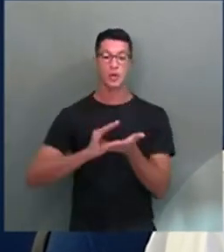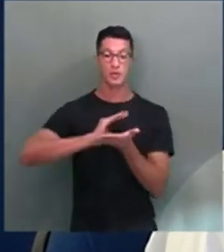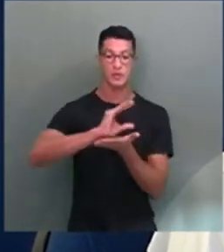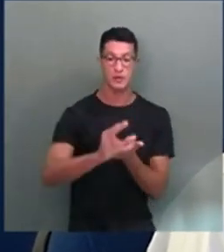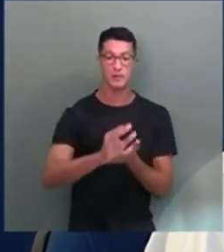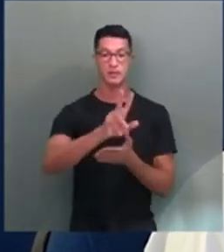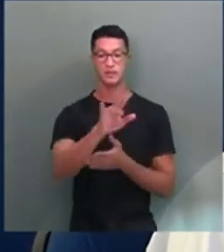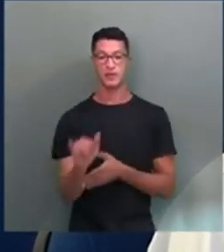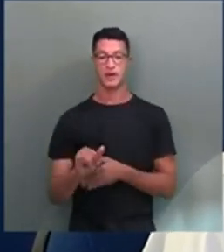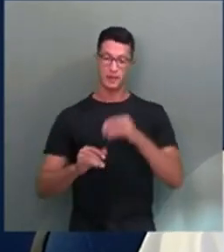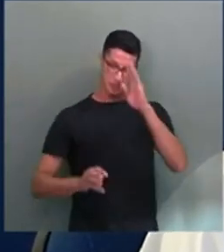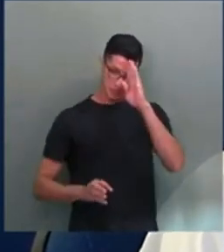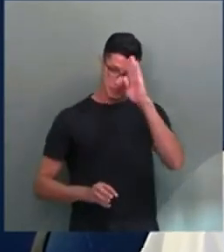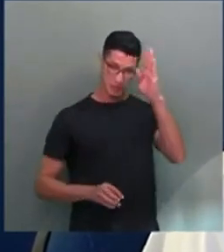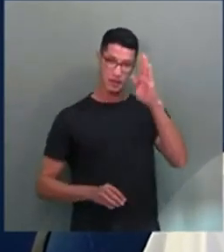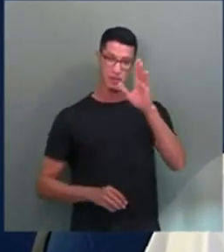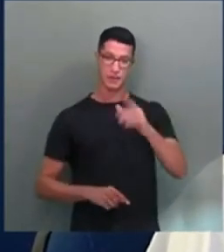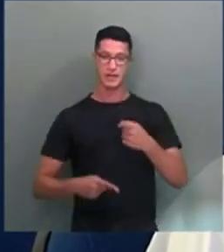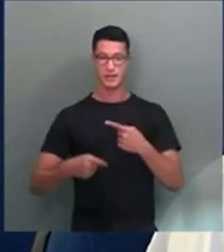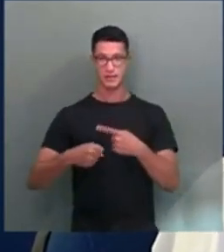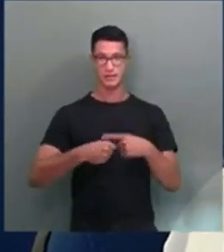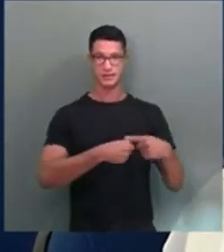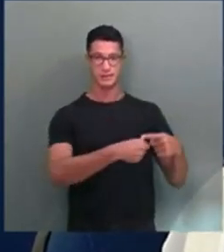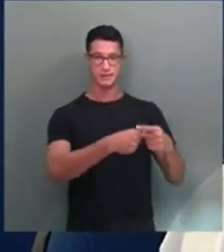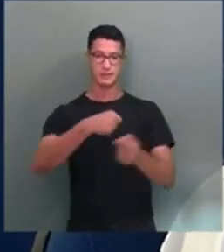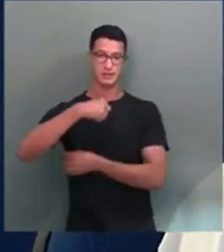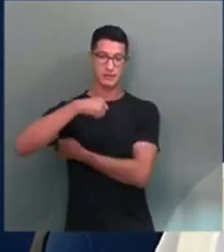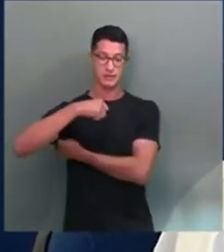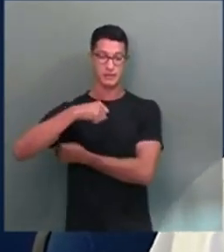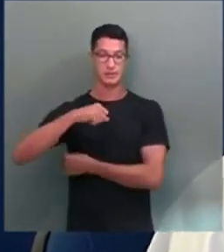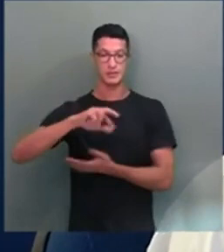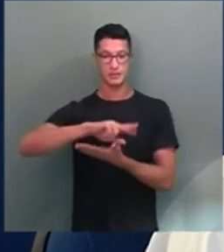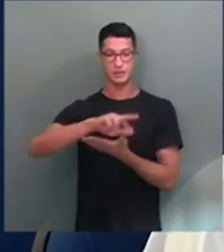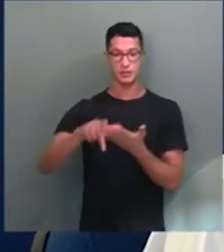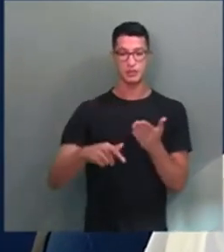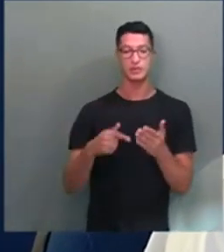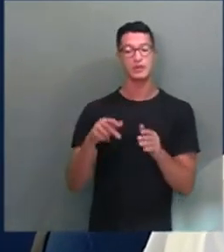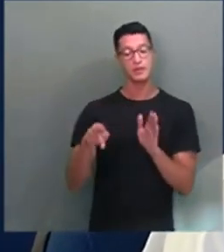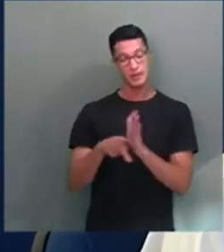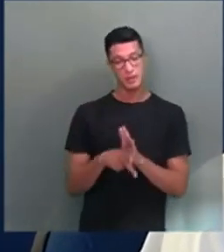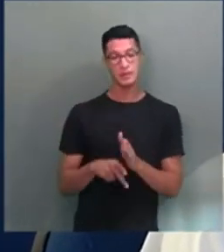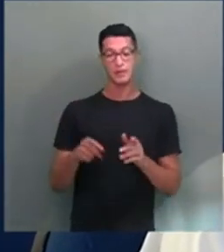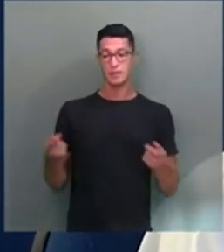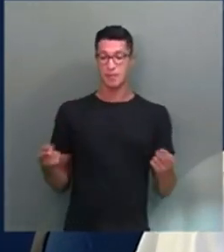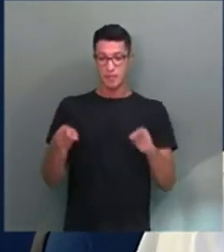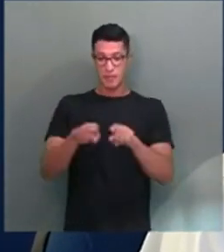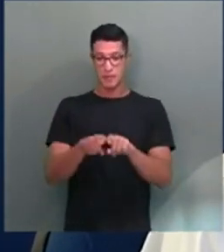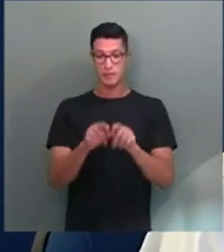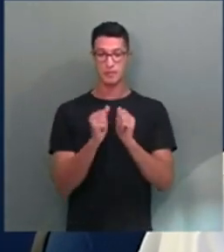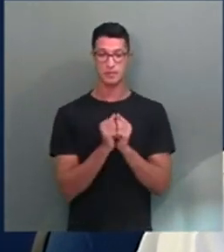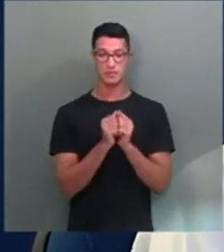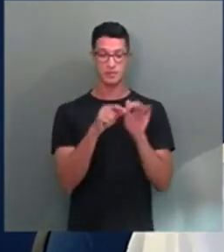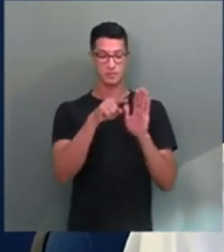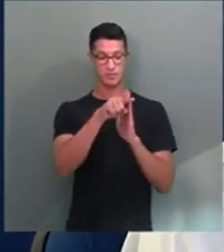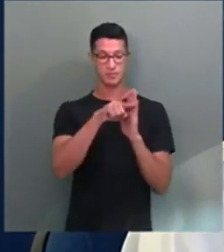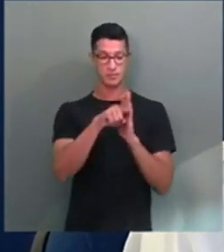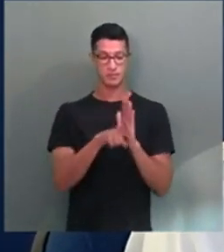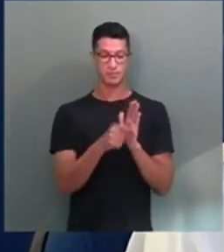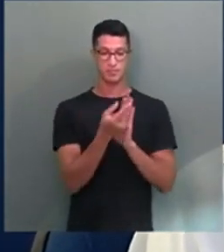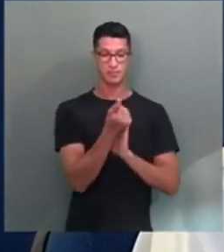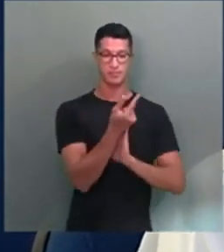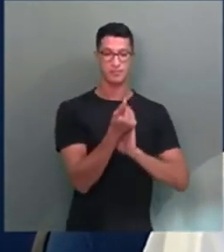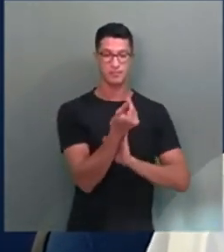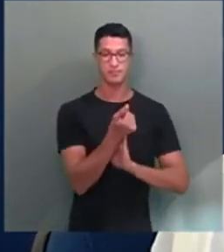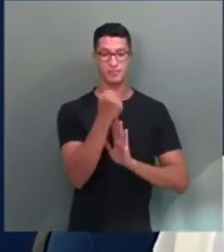investimentos seriam prioritários para a cidade. Essa série de vídeos é fruto da parceria com a Consultoria de Orçamento